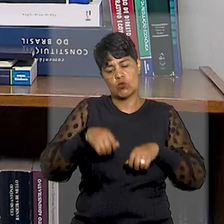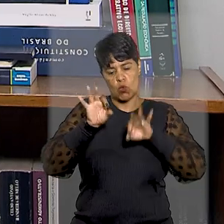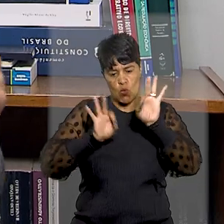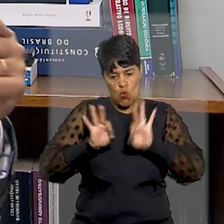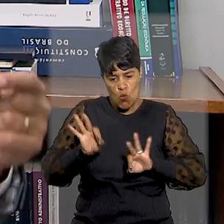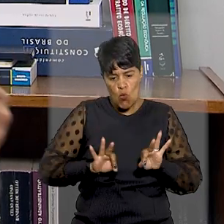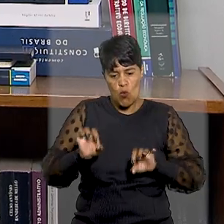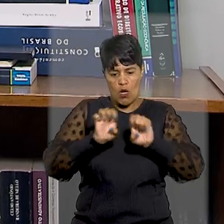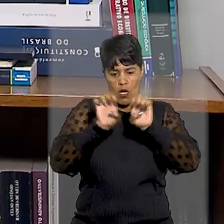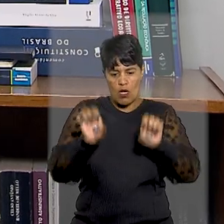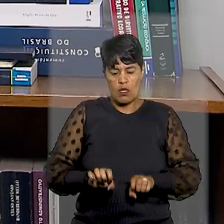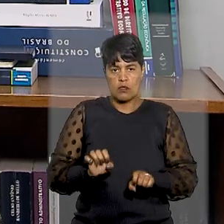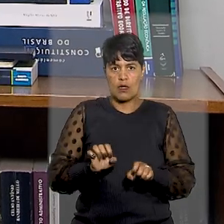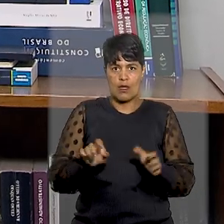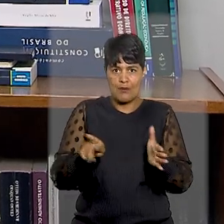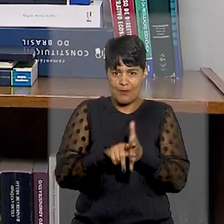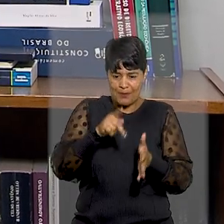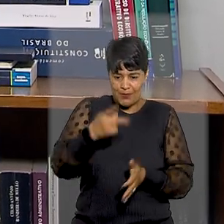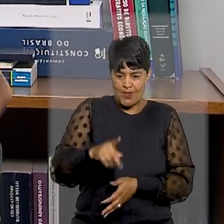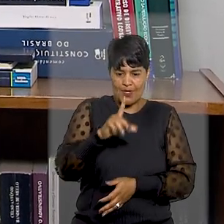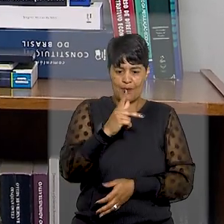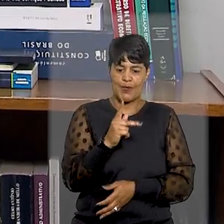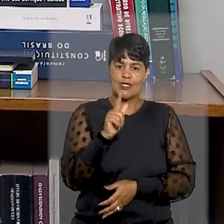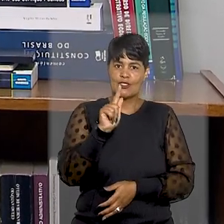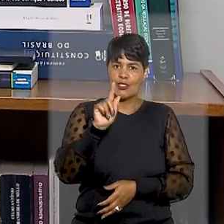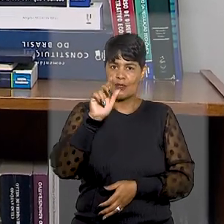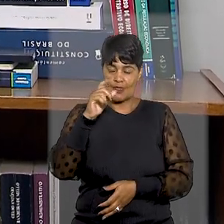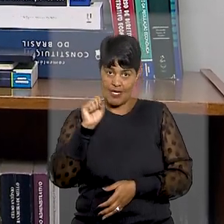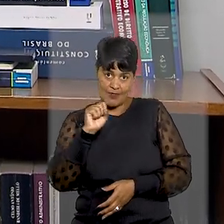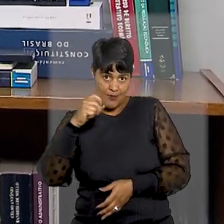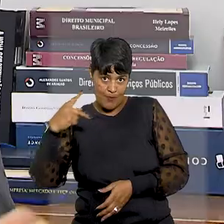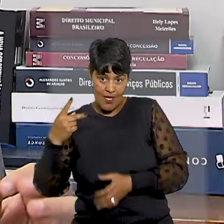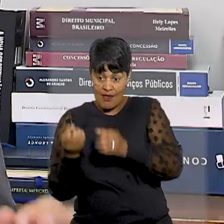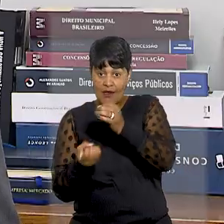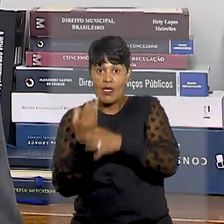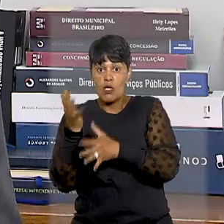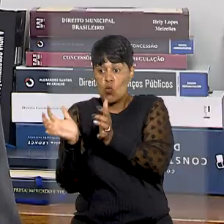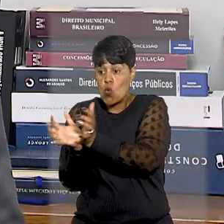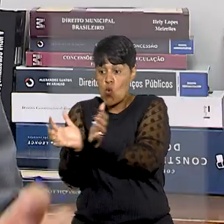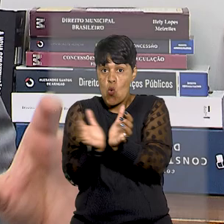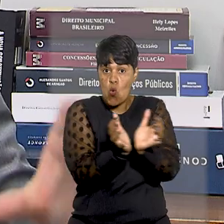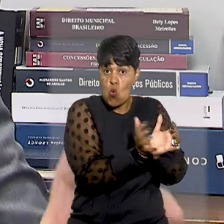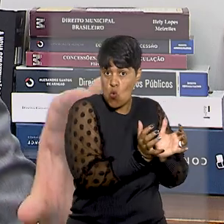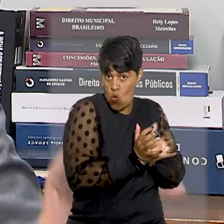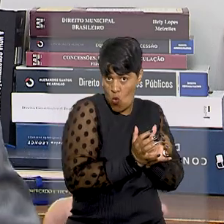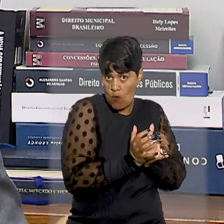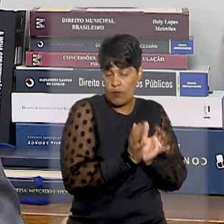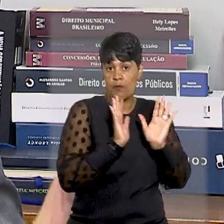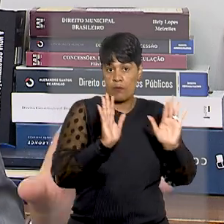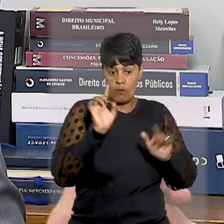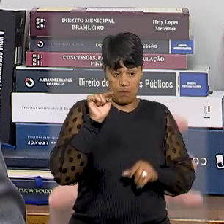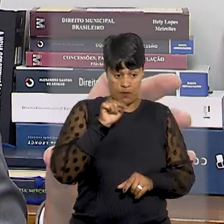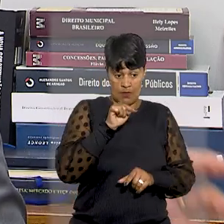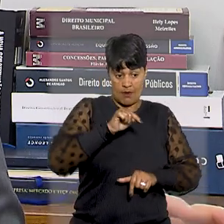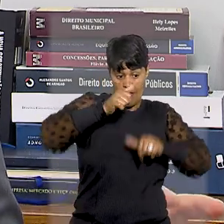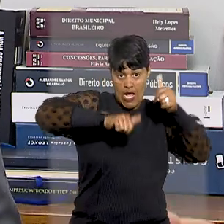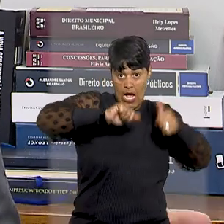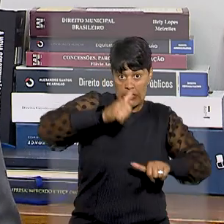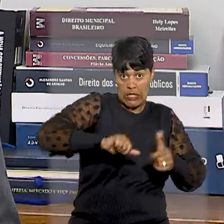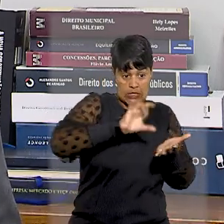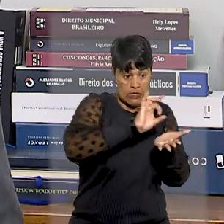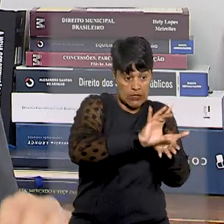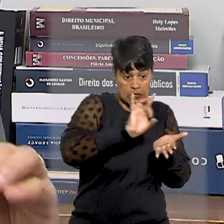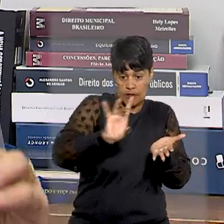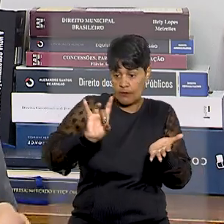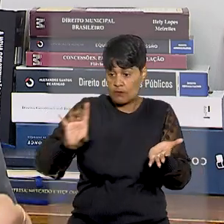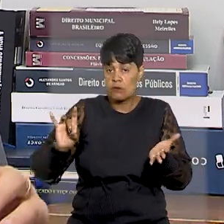interna da procuradoria Paulista com a criação de comissões foram criadas no âmbito da